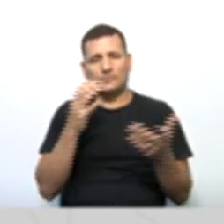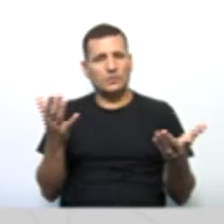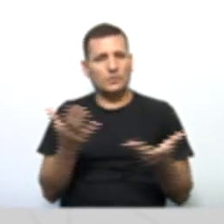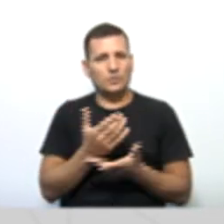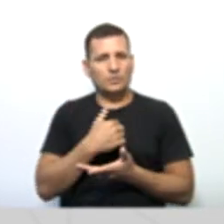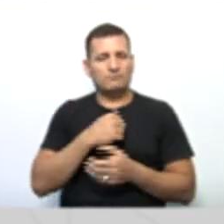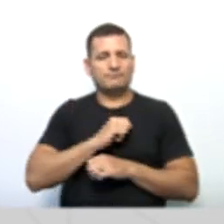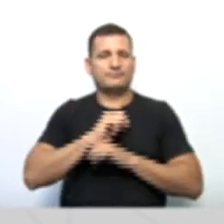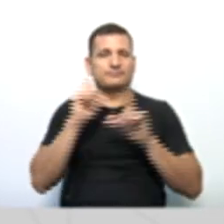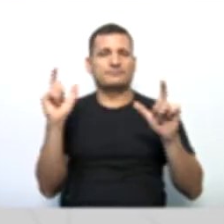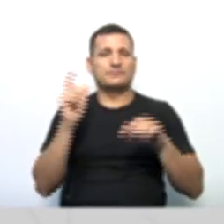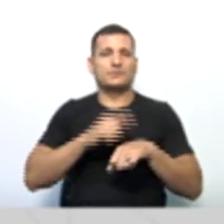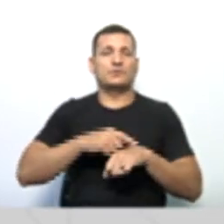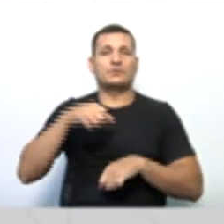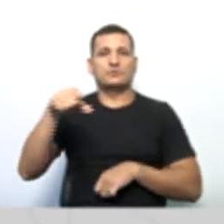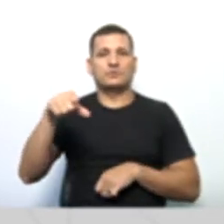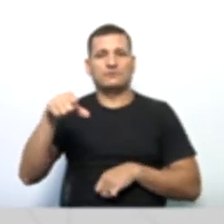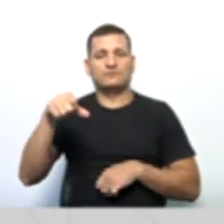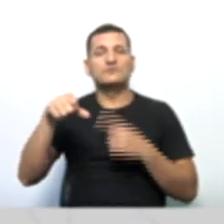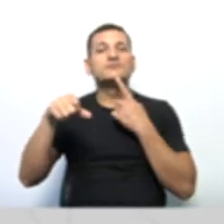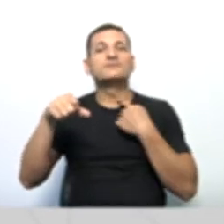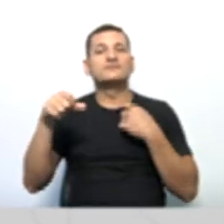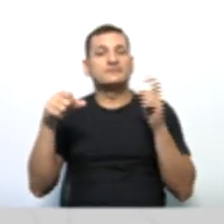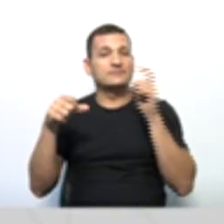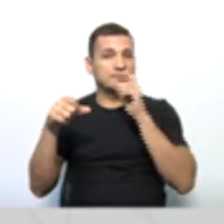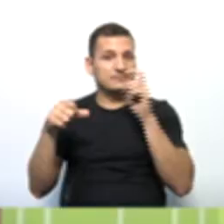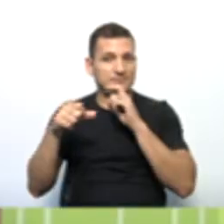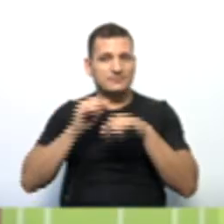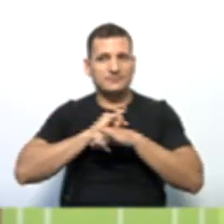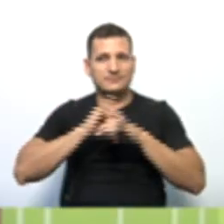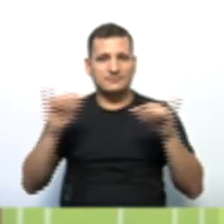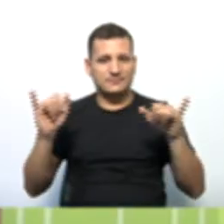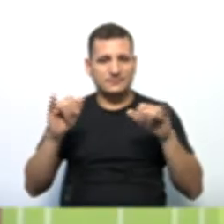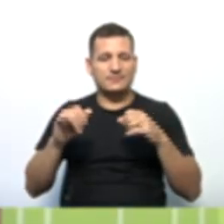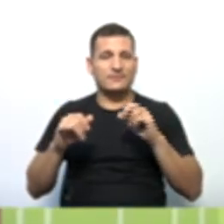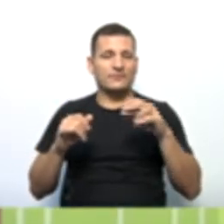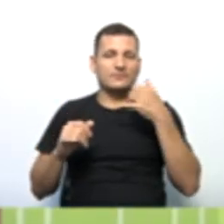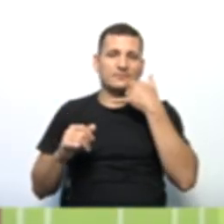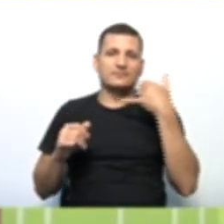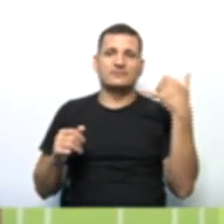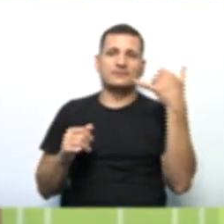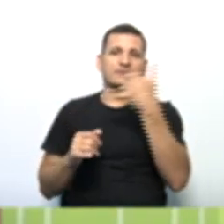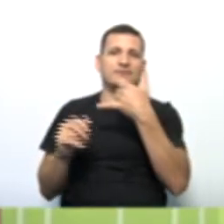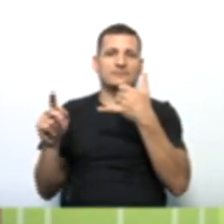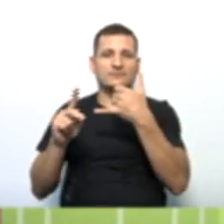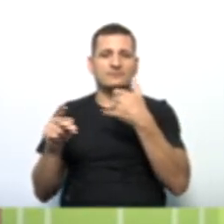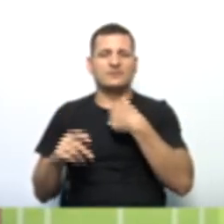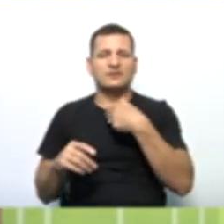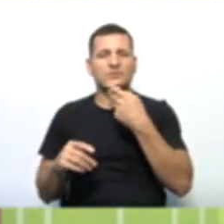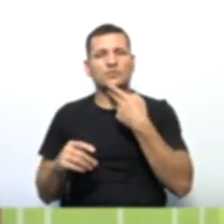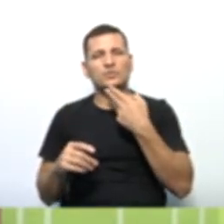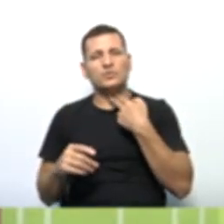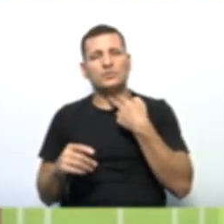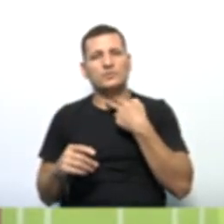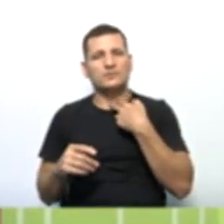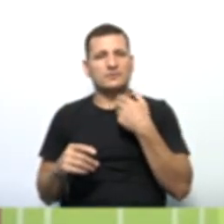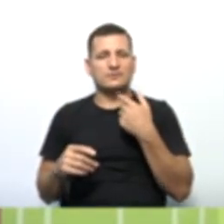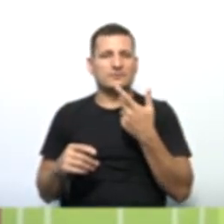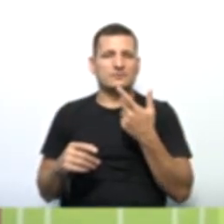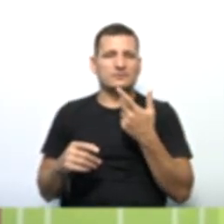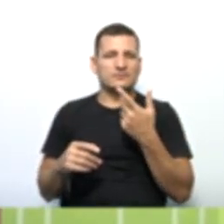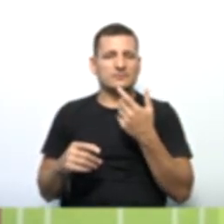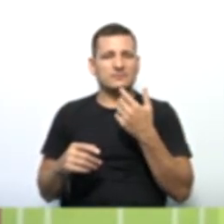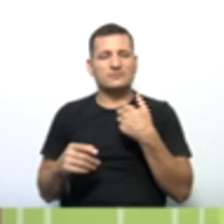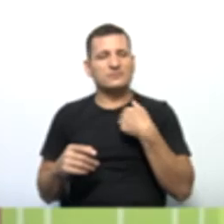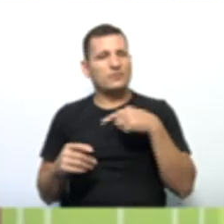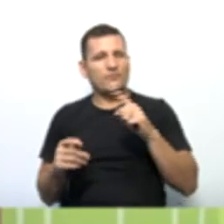da manhã com uma vontade de contar uma mentira. Ia ligar para o professor Diego e falar que eu não ia poder vir hoje, que eu estava me sentindo